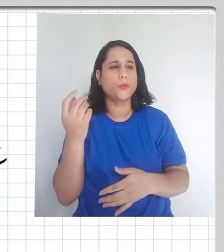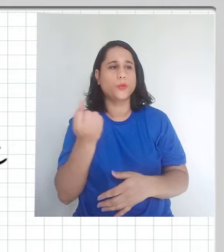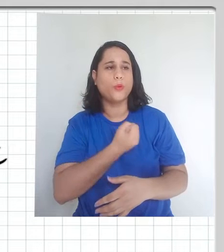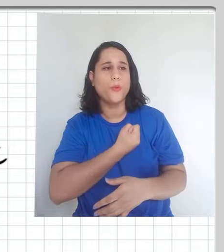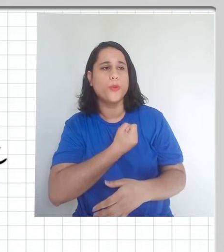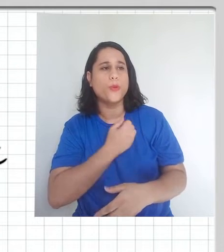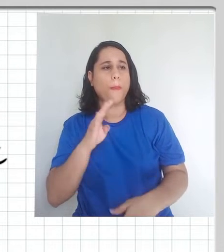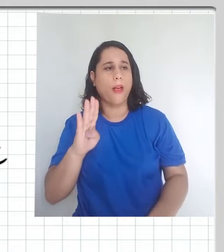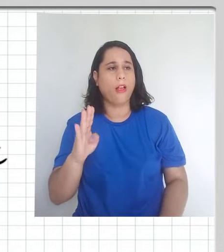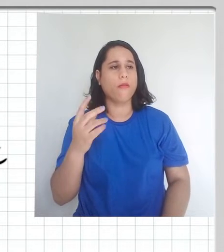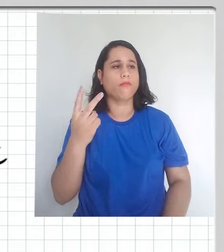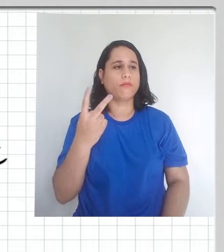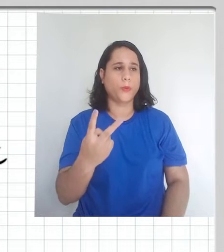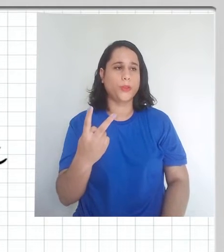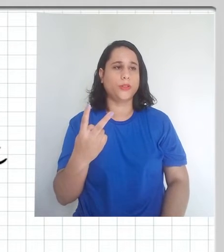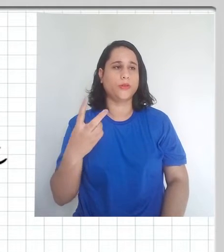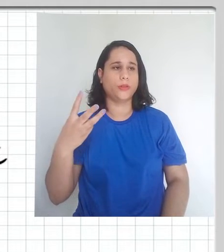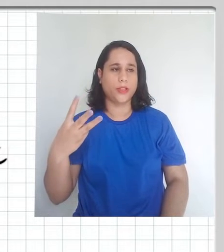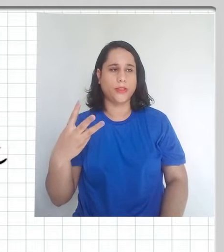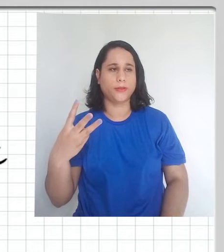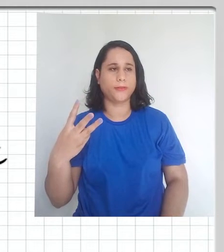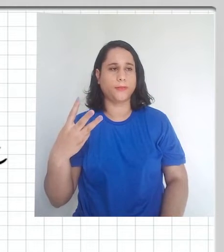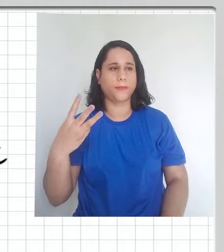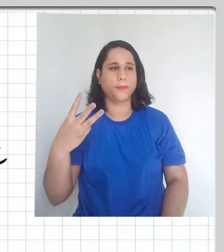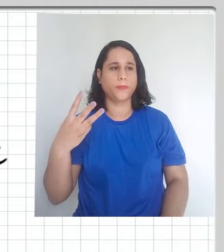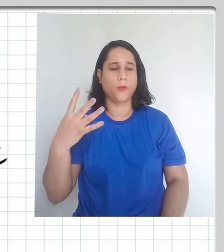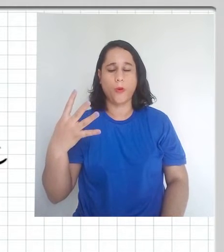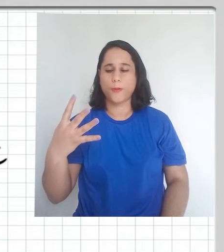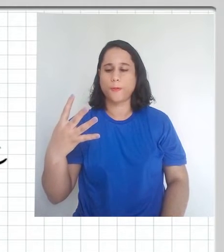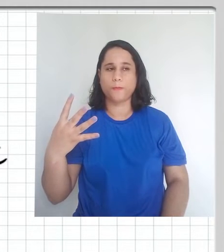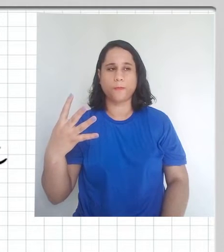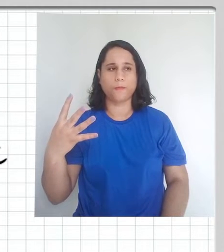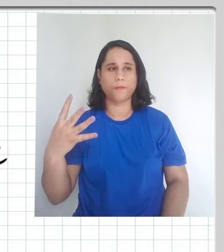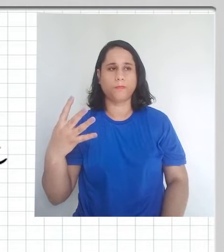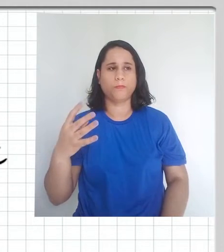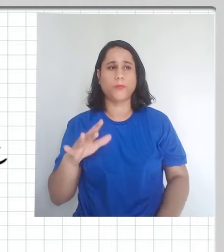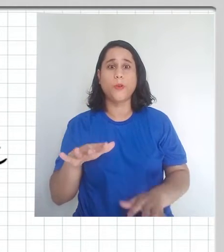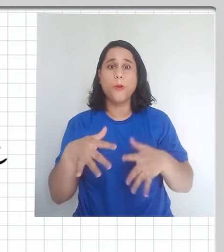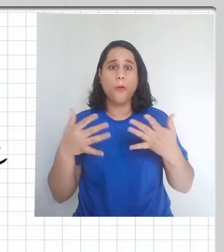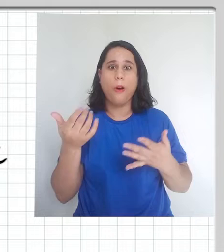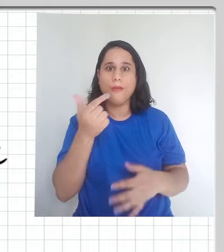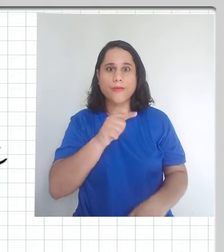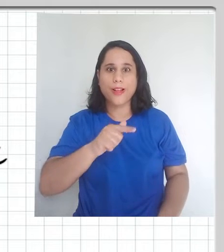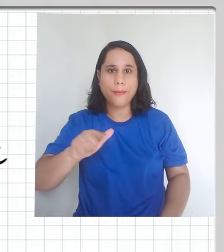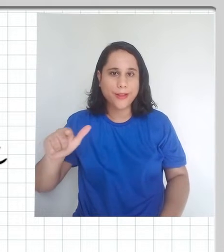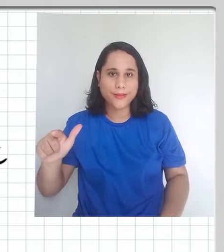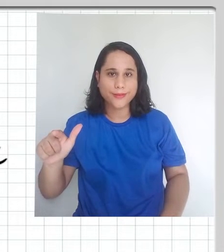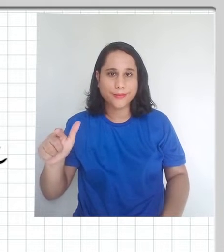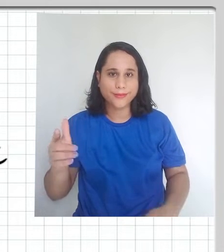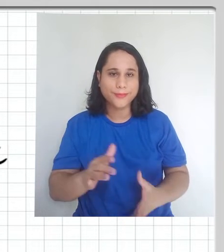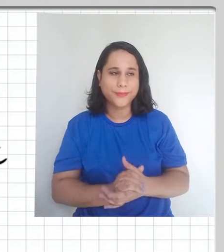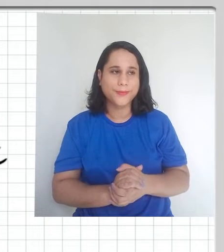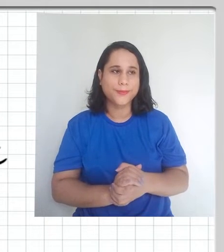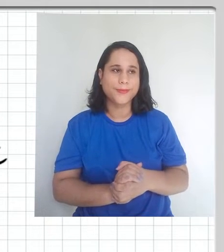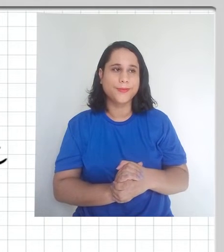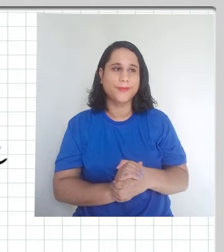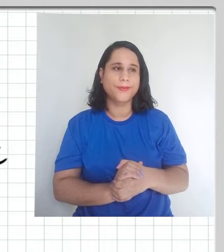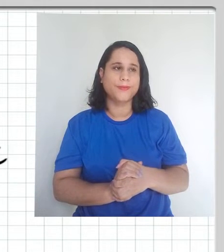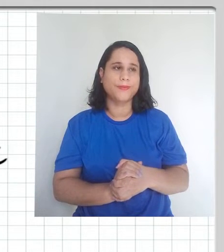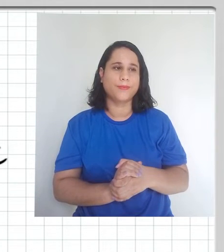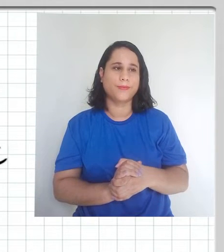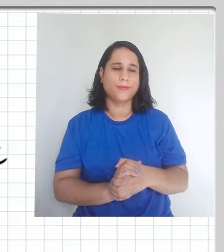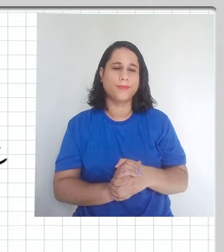quem? 2, 3 e 4. Quem é que se repete nessa história? Então, quando eu digo